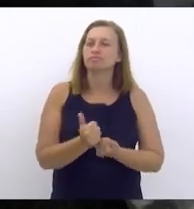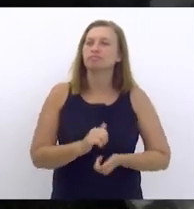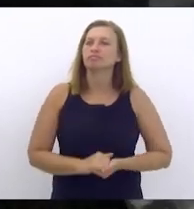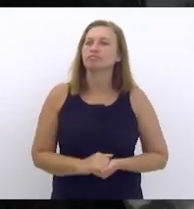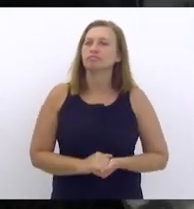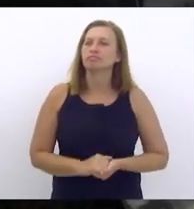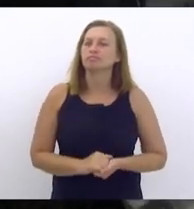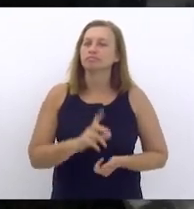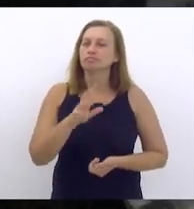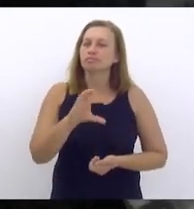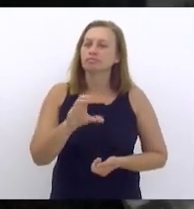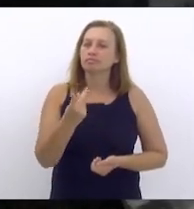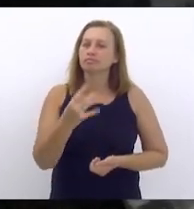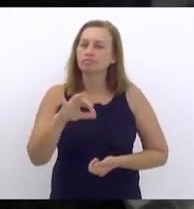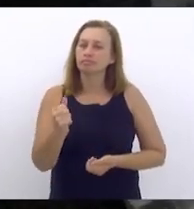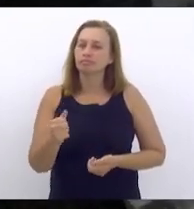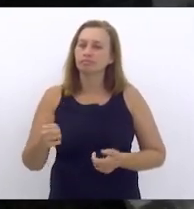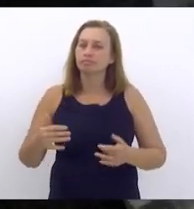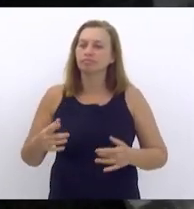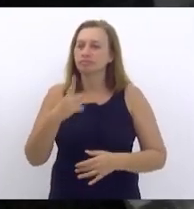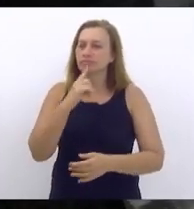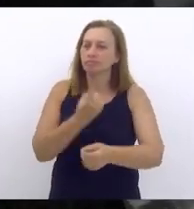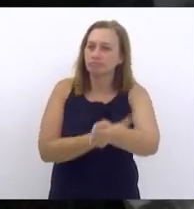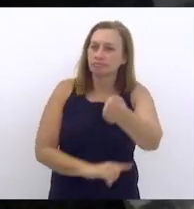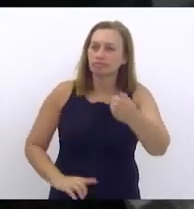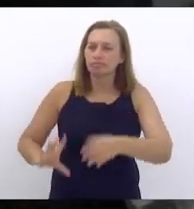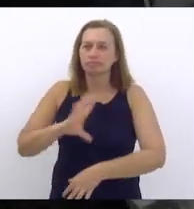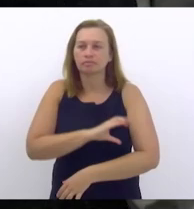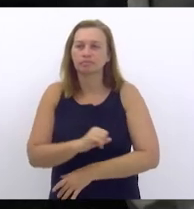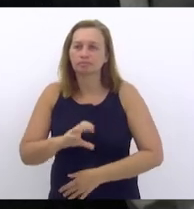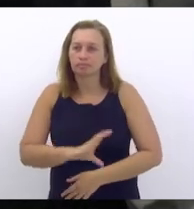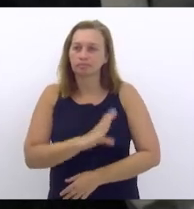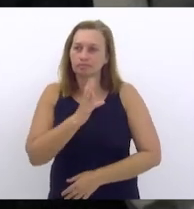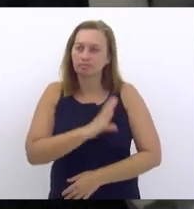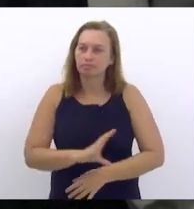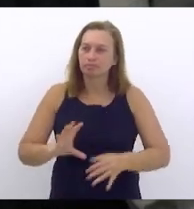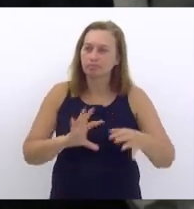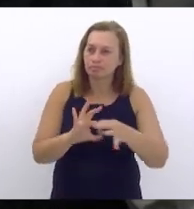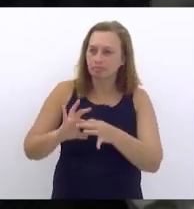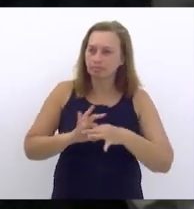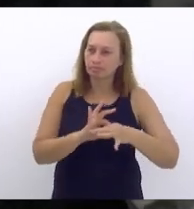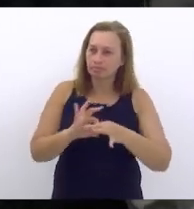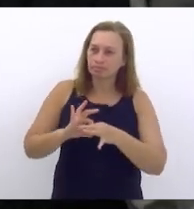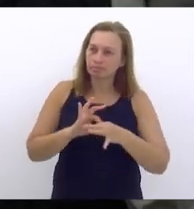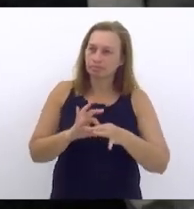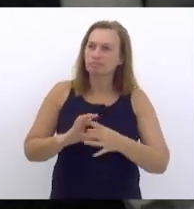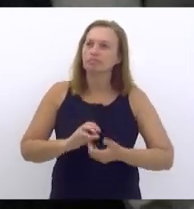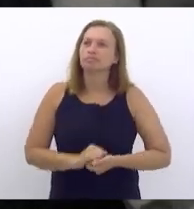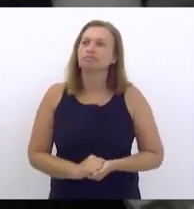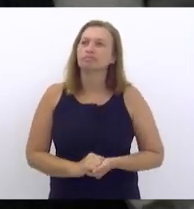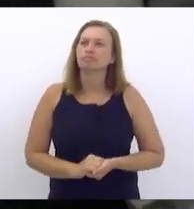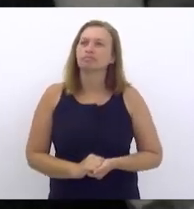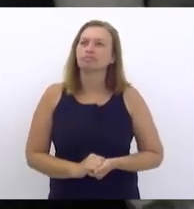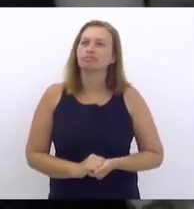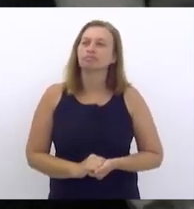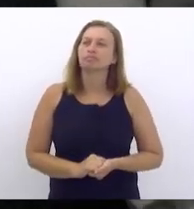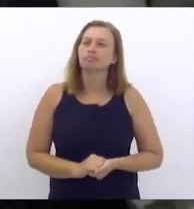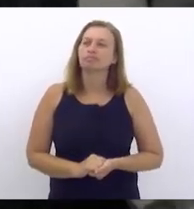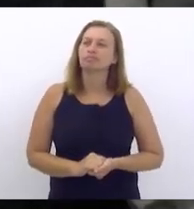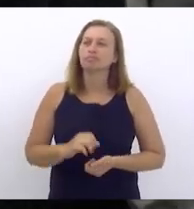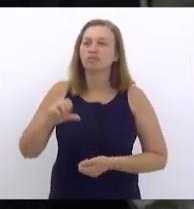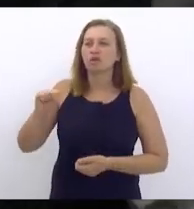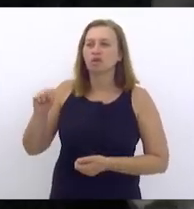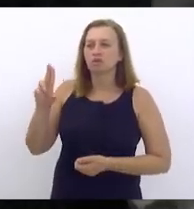a campanha Sangue, Amor e Paixão, uma aliança frutífera entre a